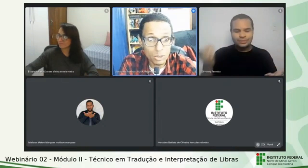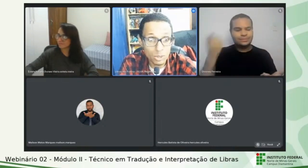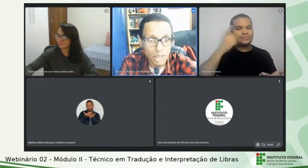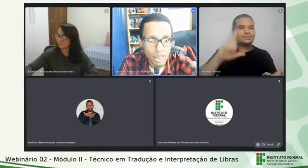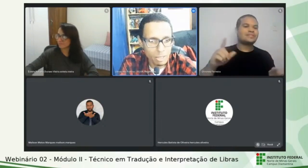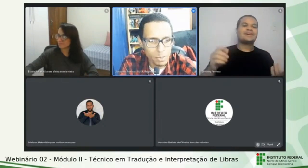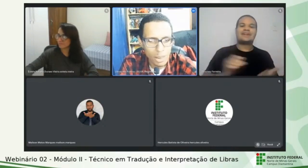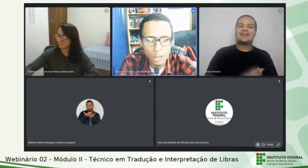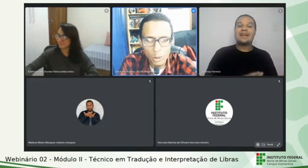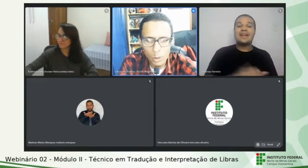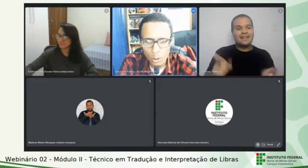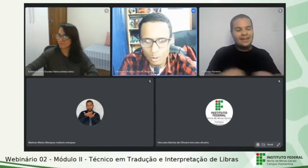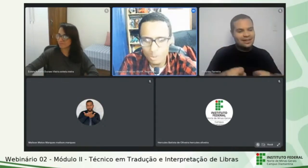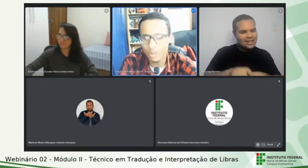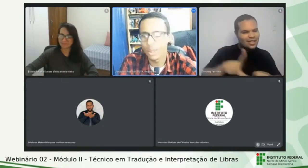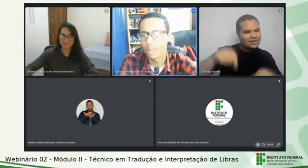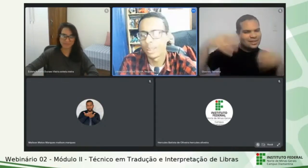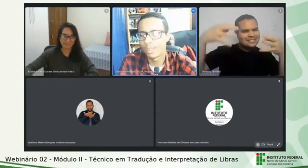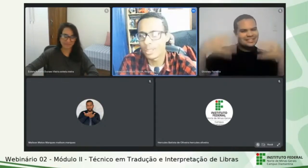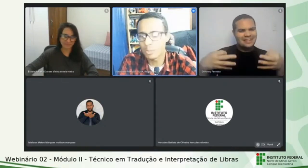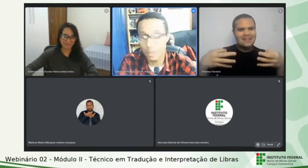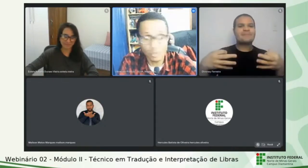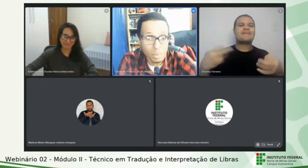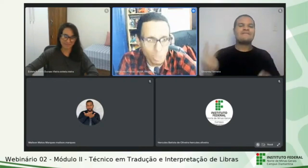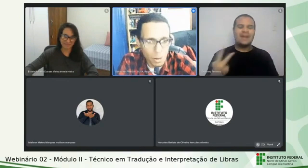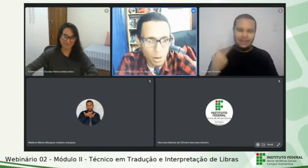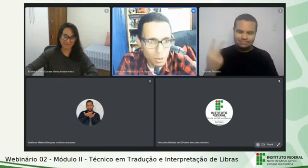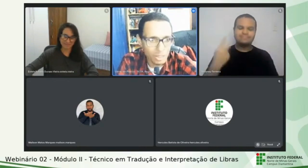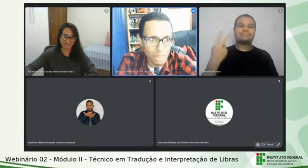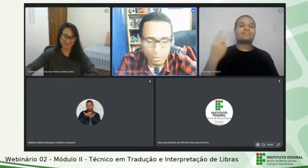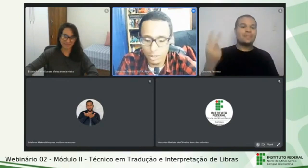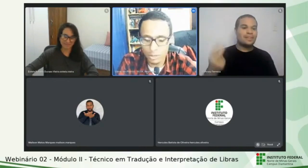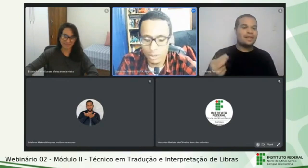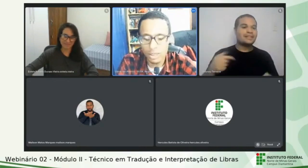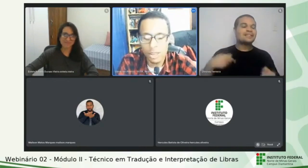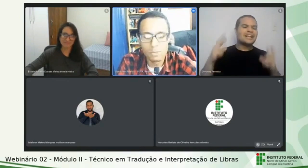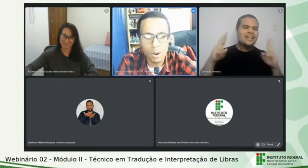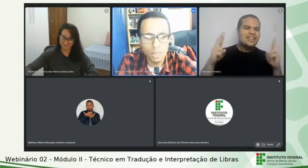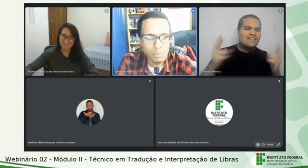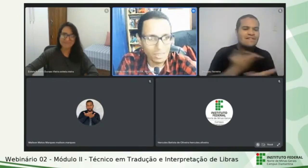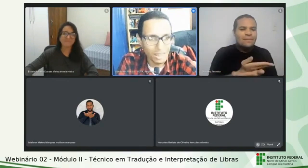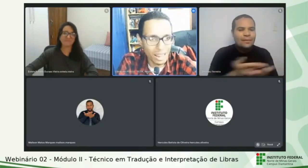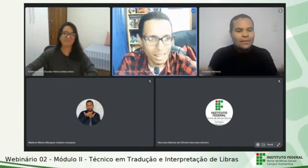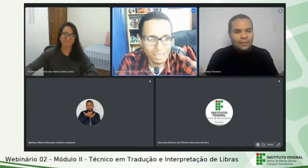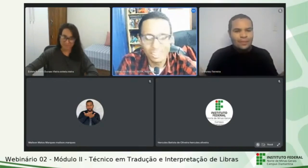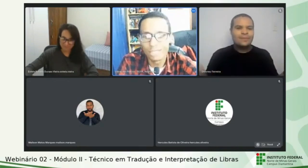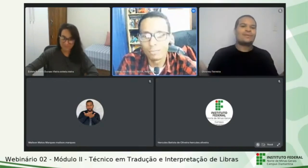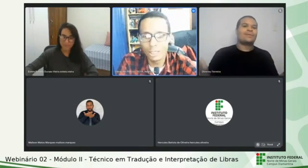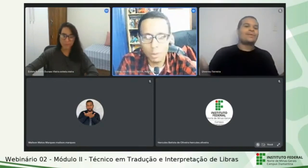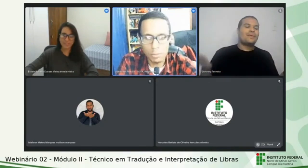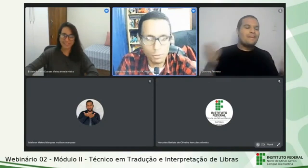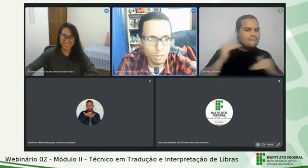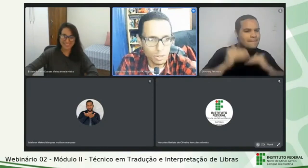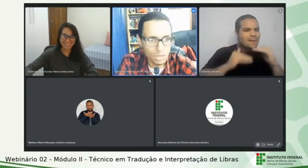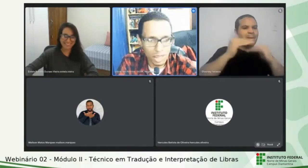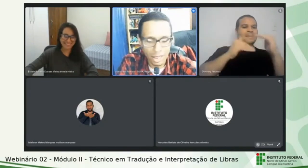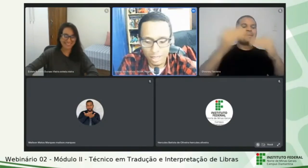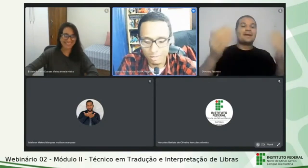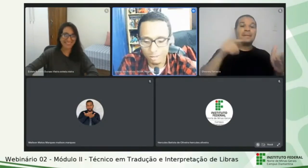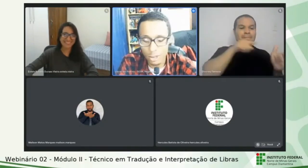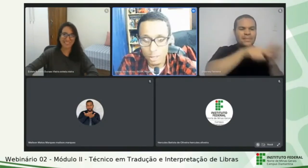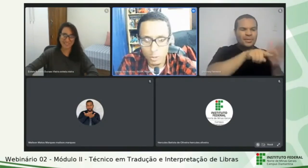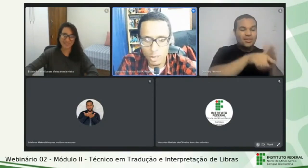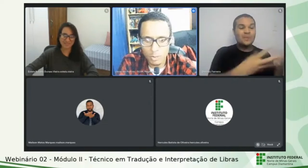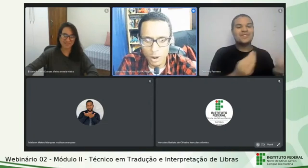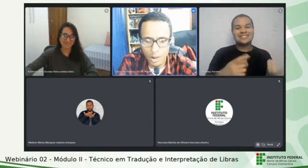desejo sucesso para todos. Tem muita pergunta, né, professora? Podem mandar. Manda para a Muito. professora Estela.